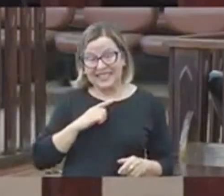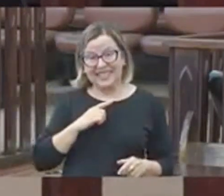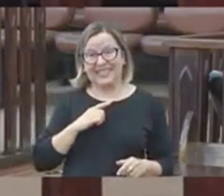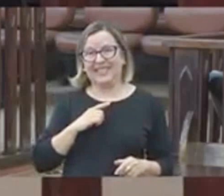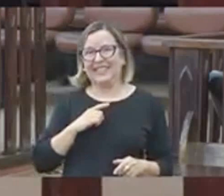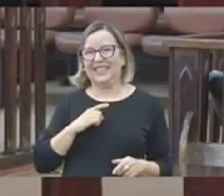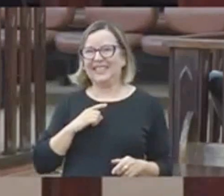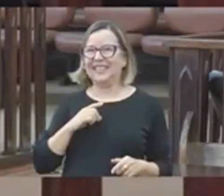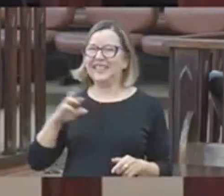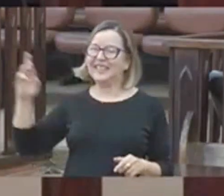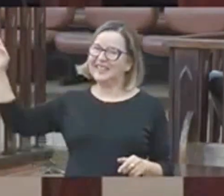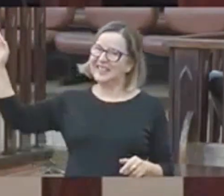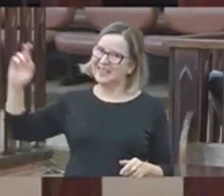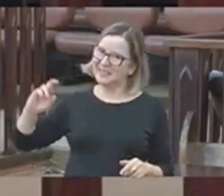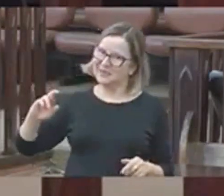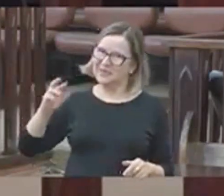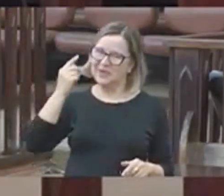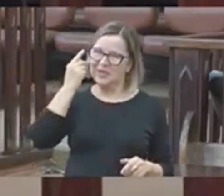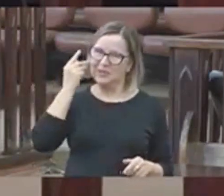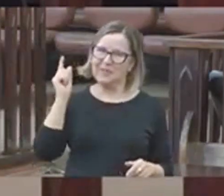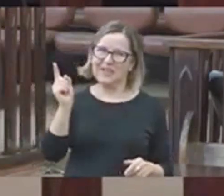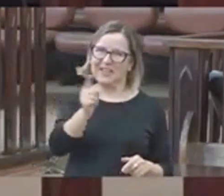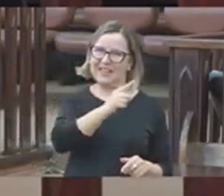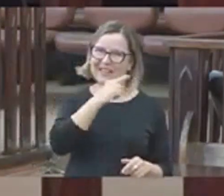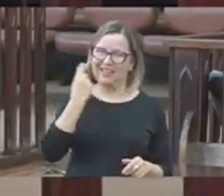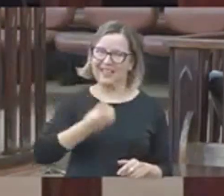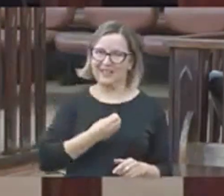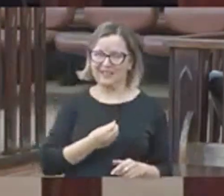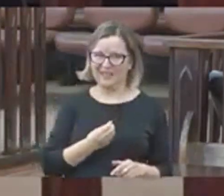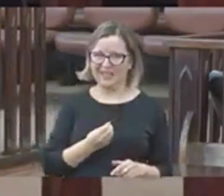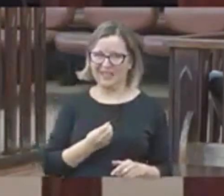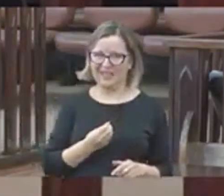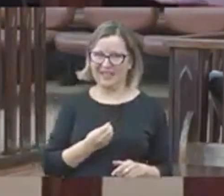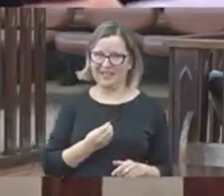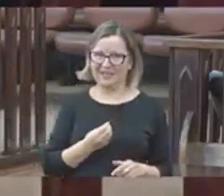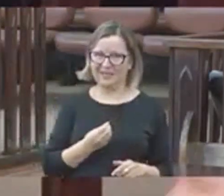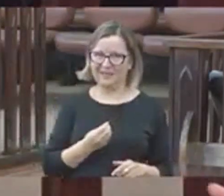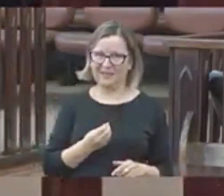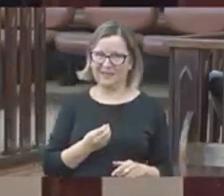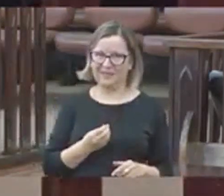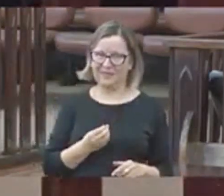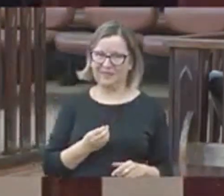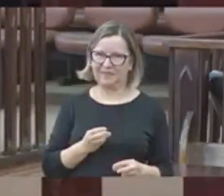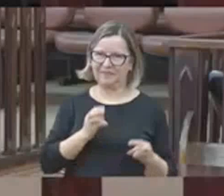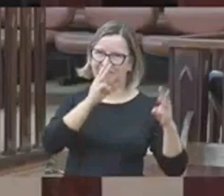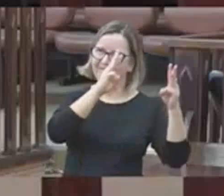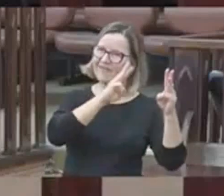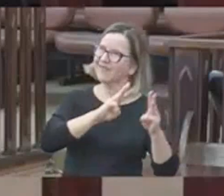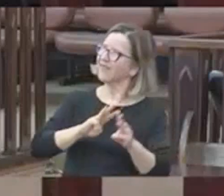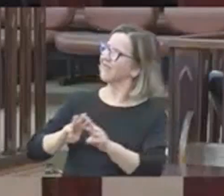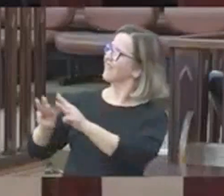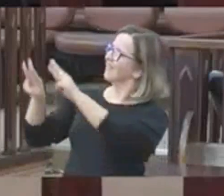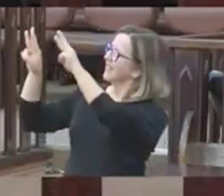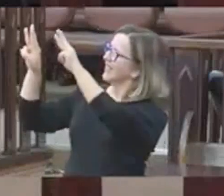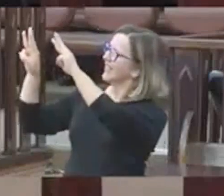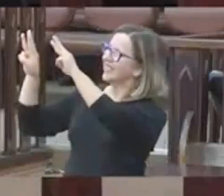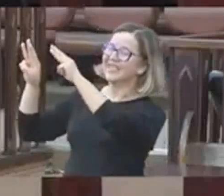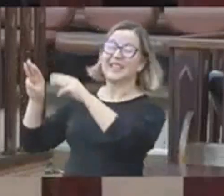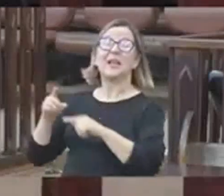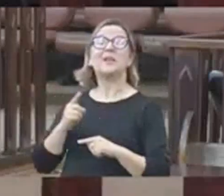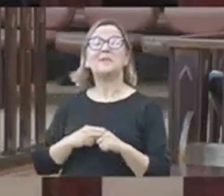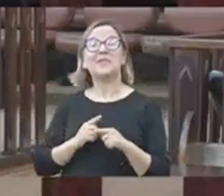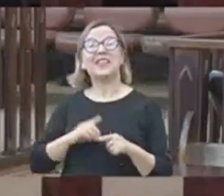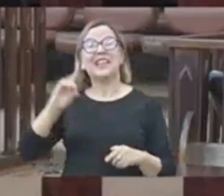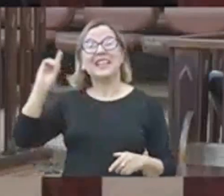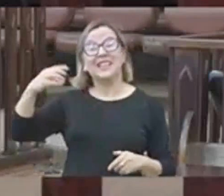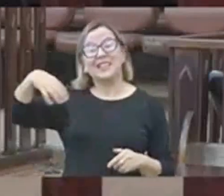mim e vocês vão ser salvos. Ele diz isso para todos os limites da terra. Sabe por quê? Porque Ele é